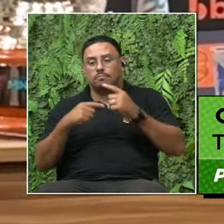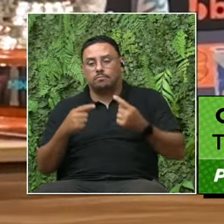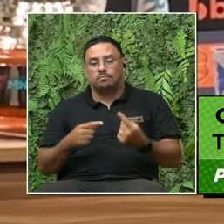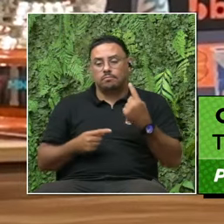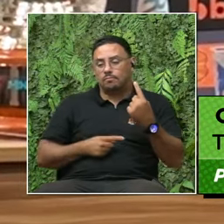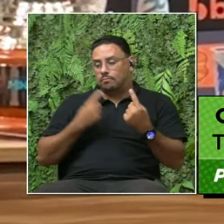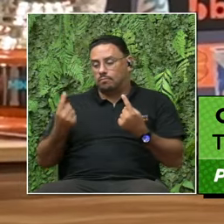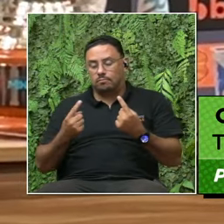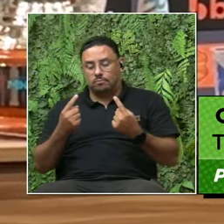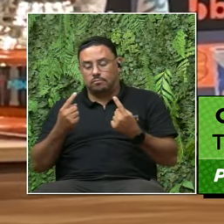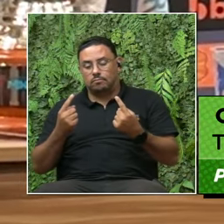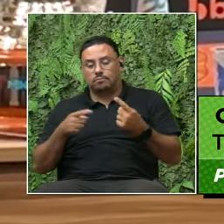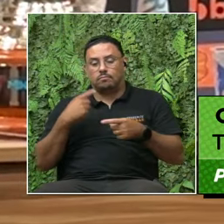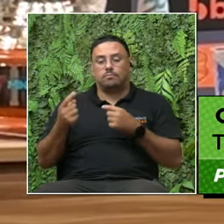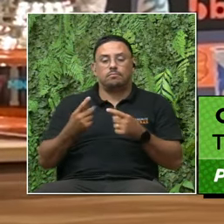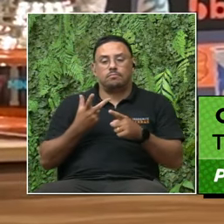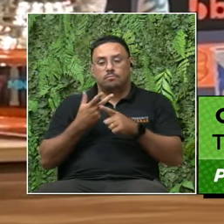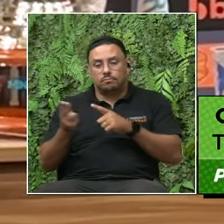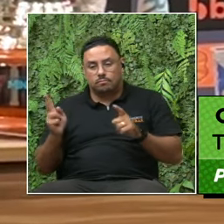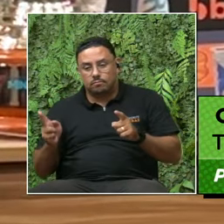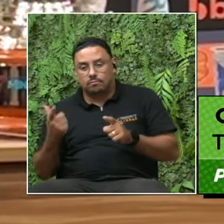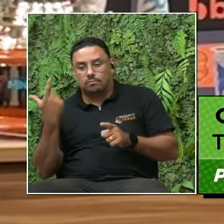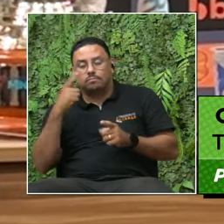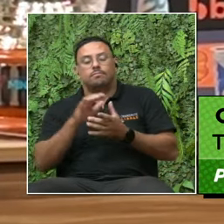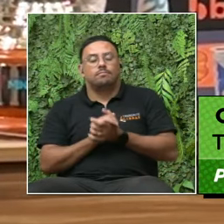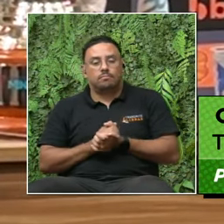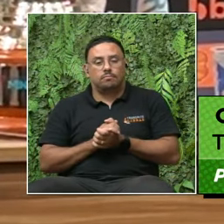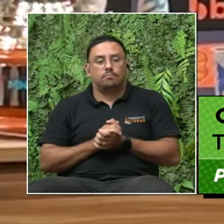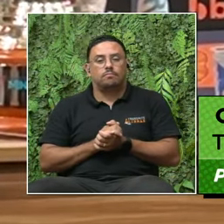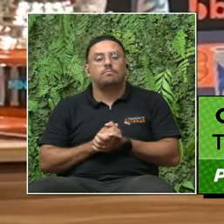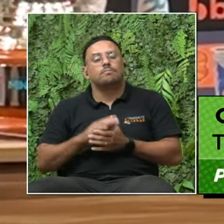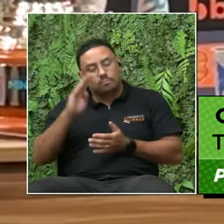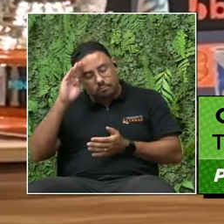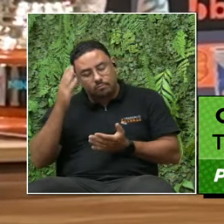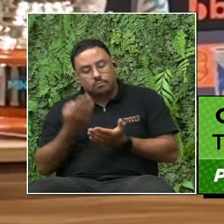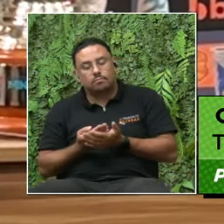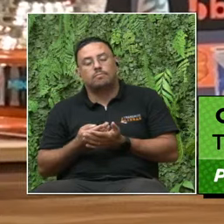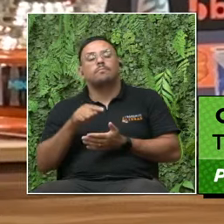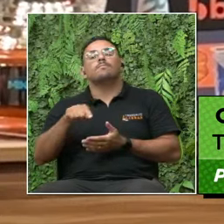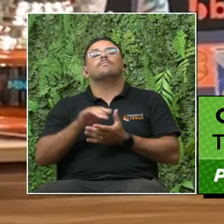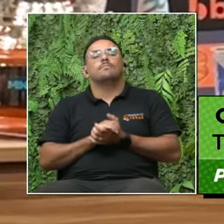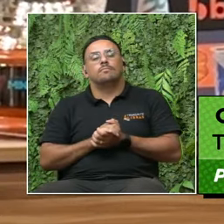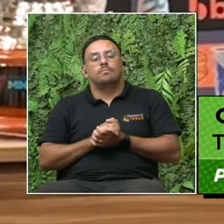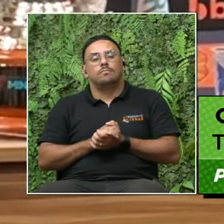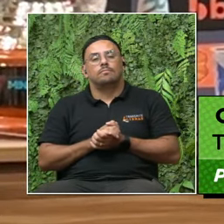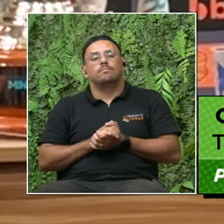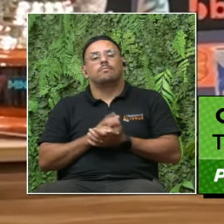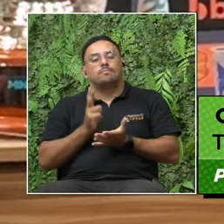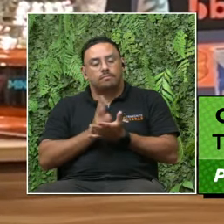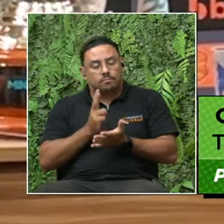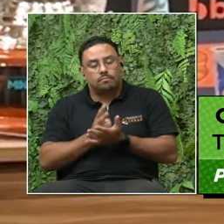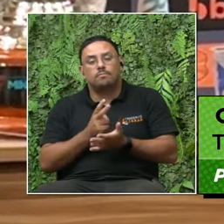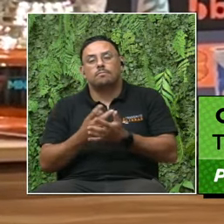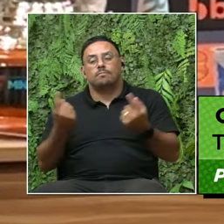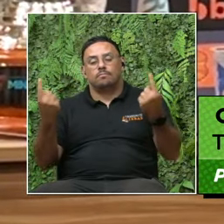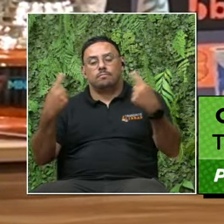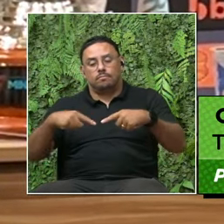ganar el Partido más probu conseguido Pero si